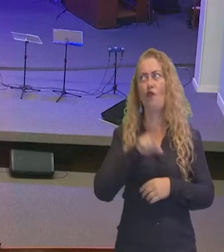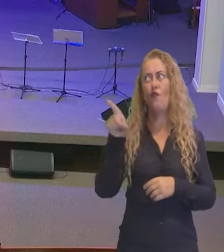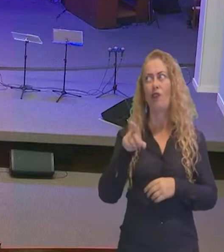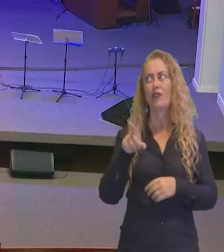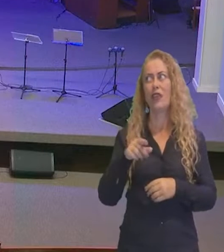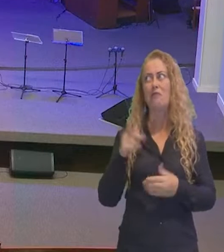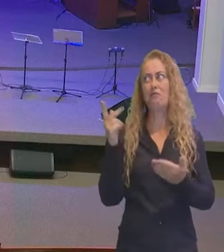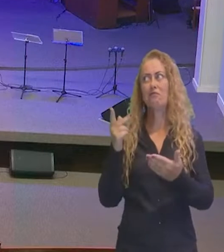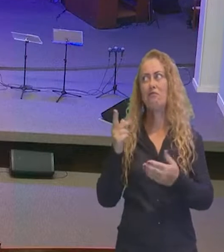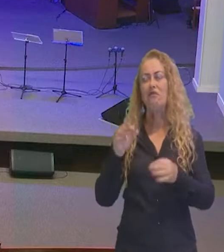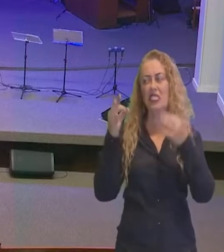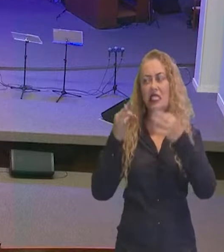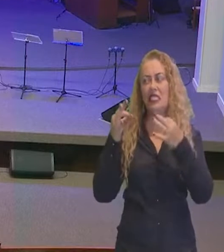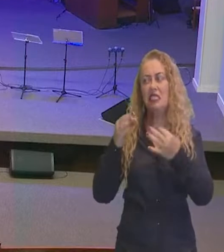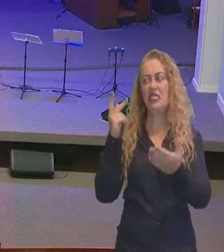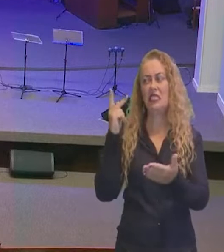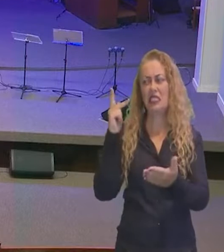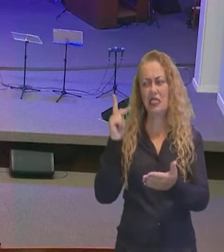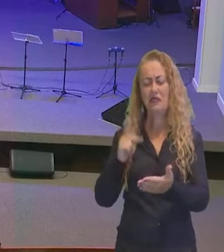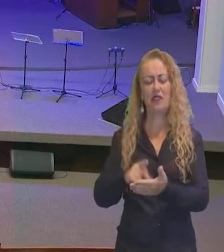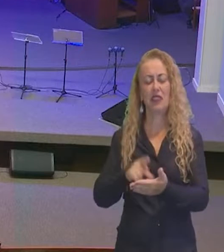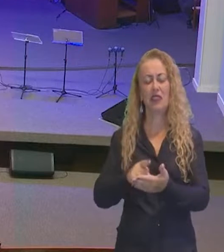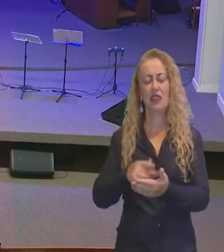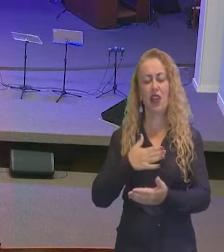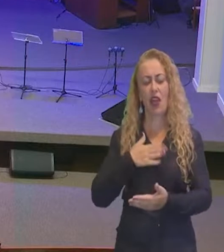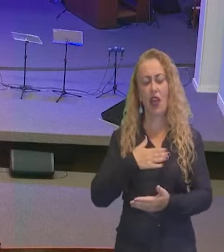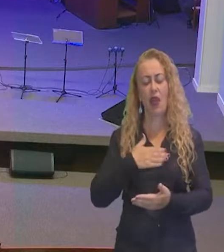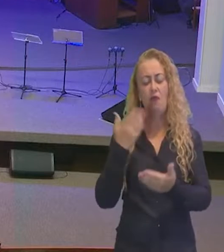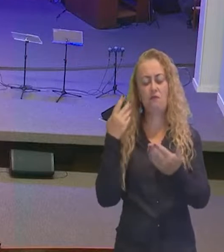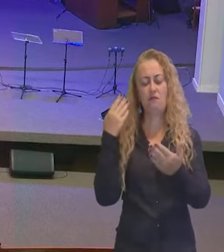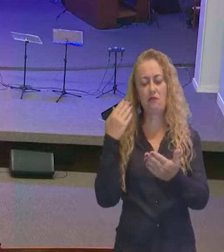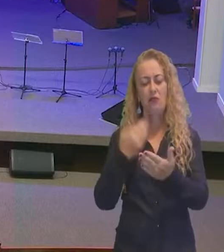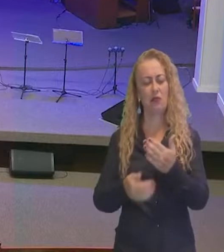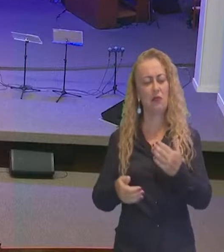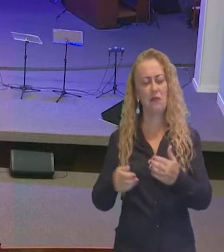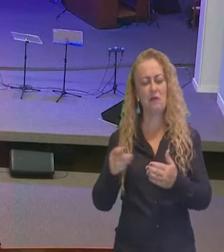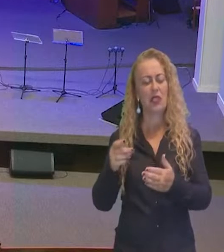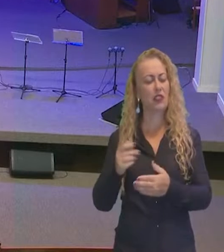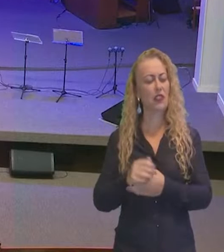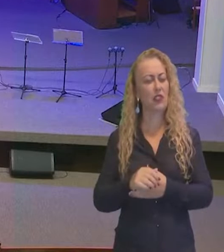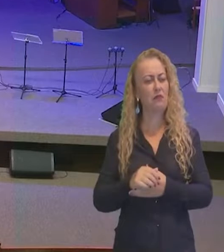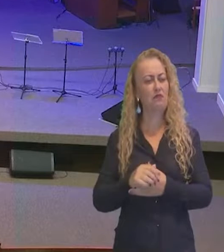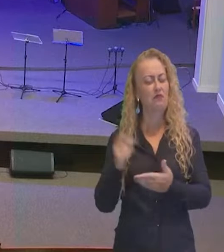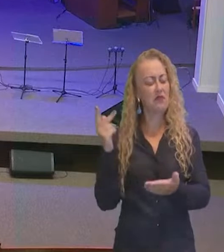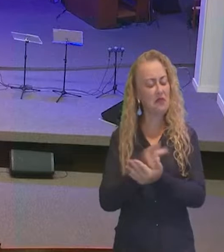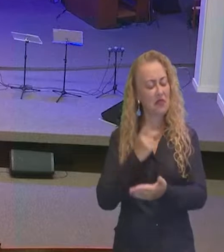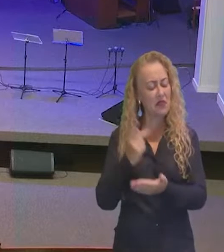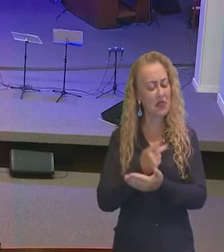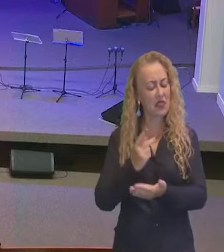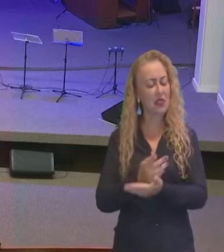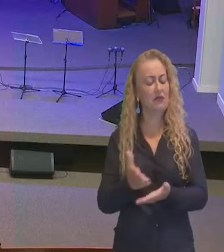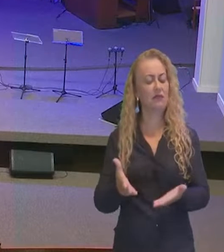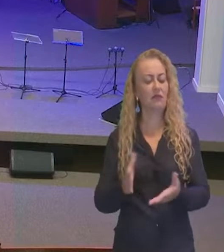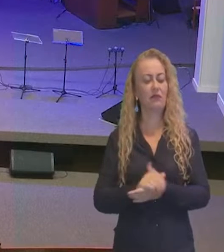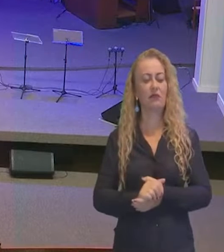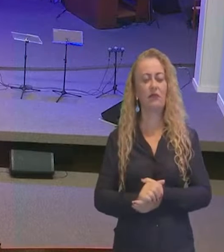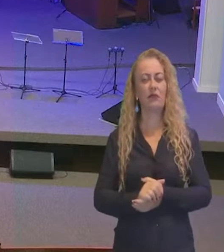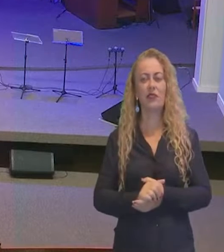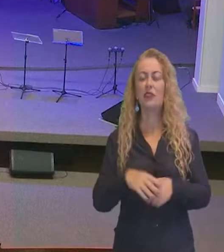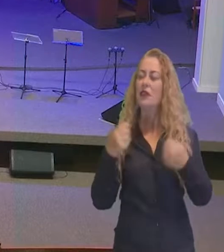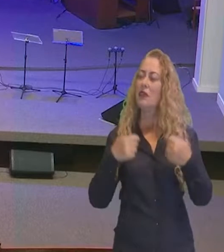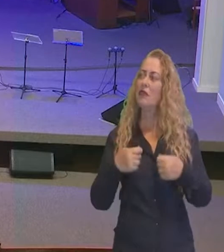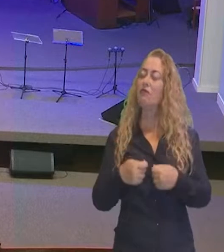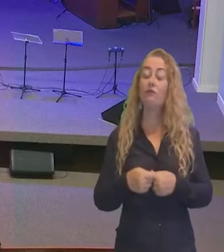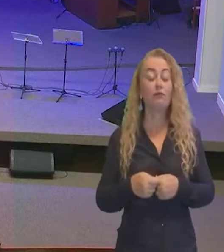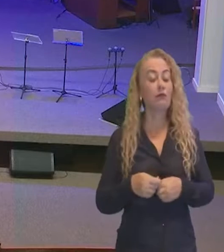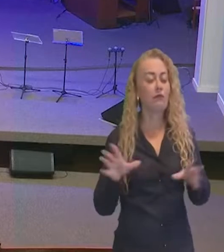mesmo. Ela não sabe o que fazer. Ela não sabe mais o que fazer. Entendem? É preciso que